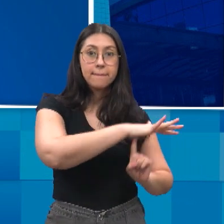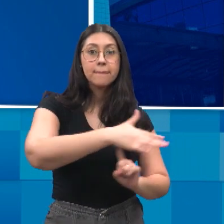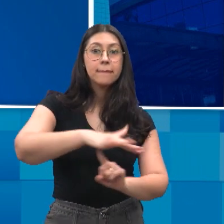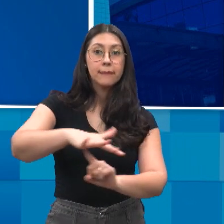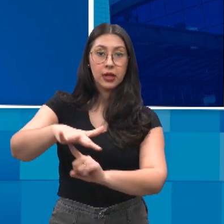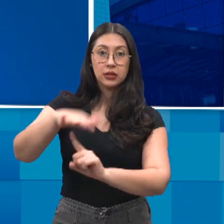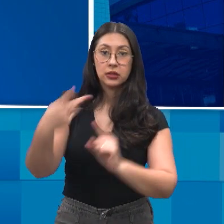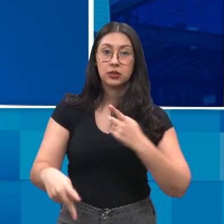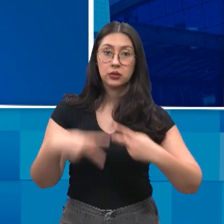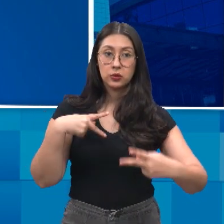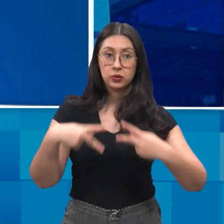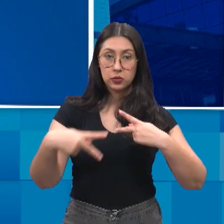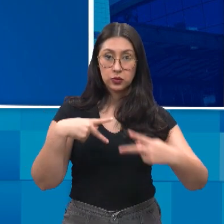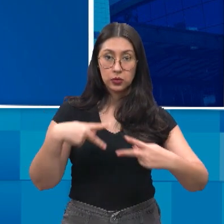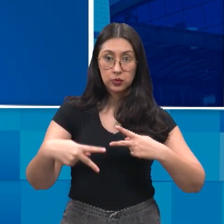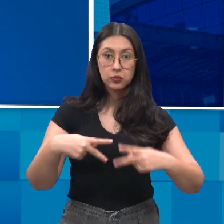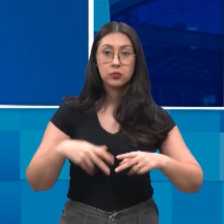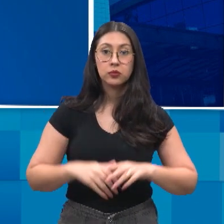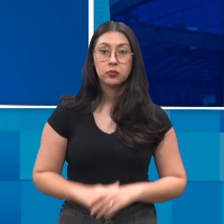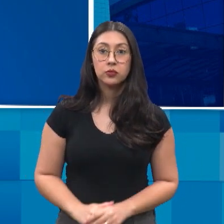dos Campos.